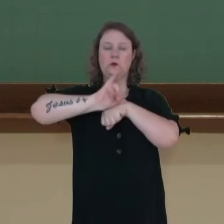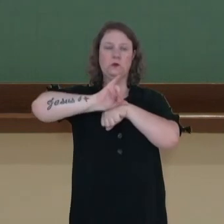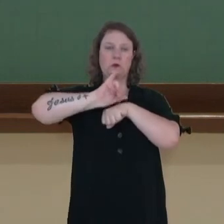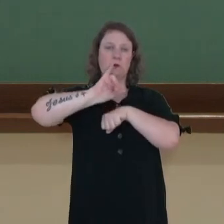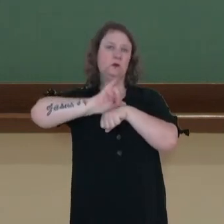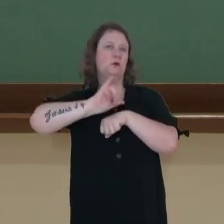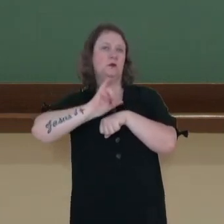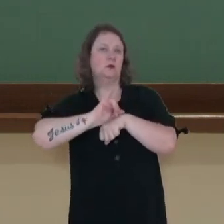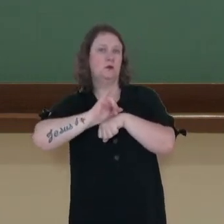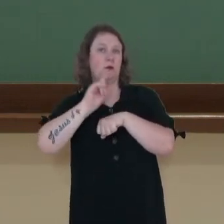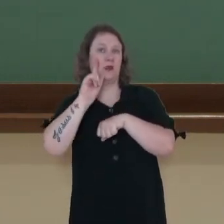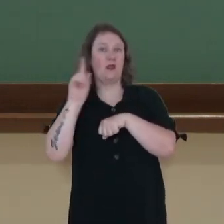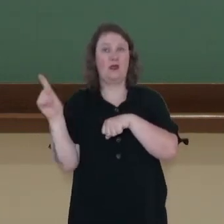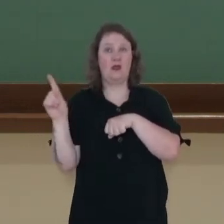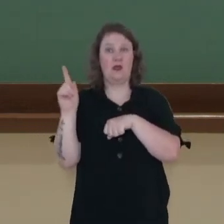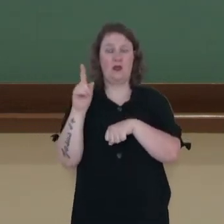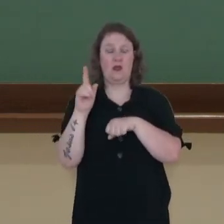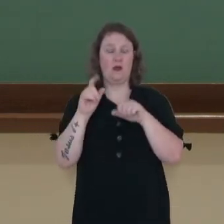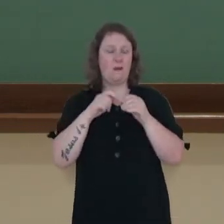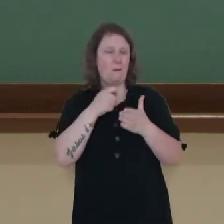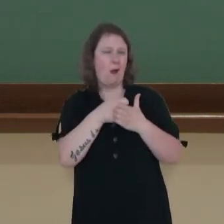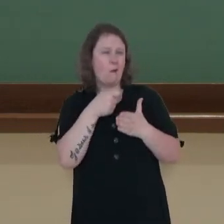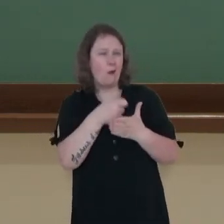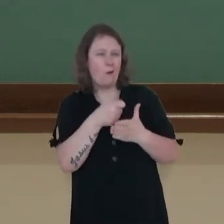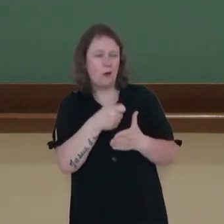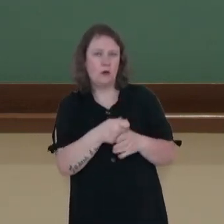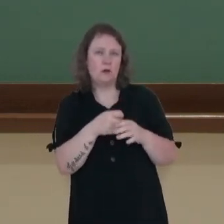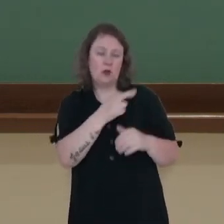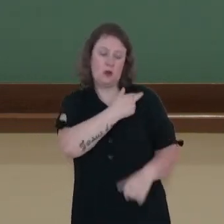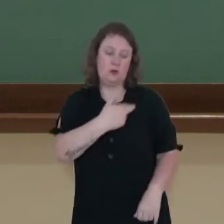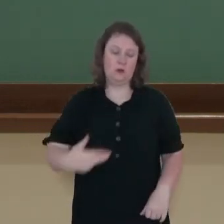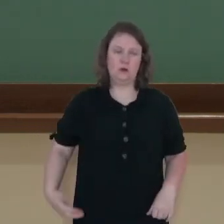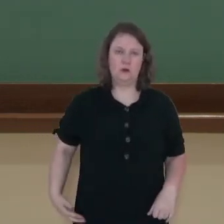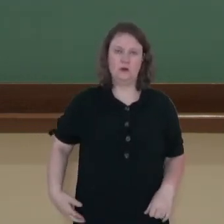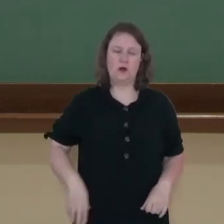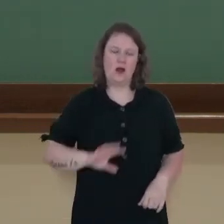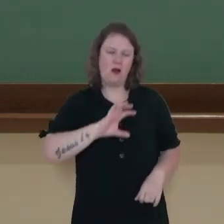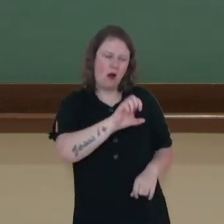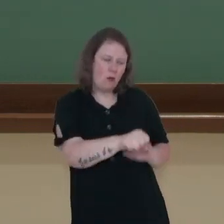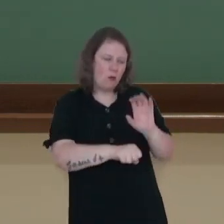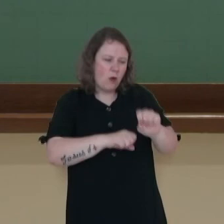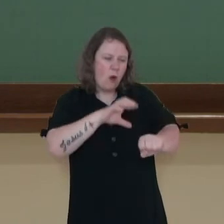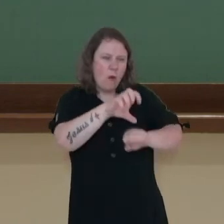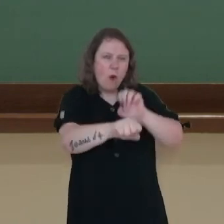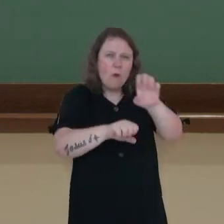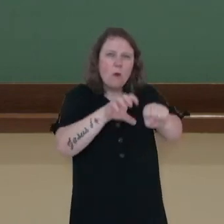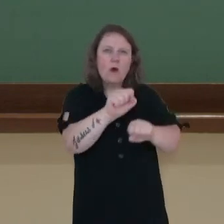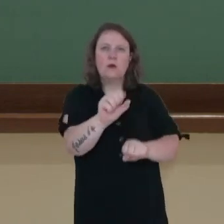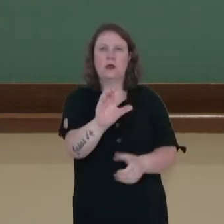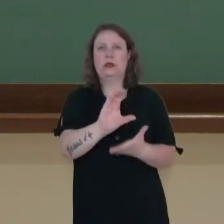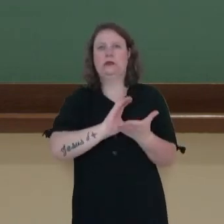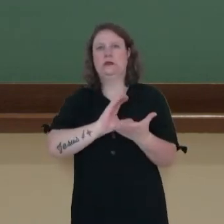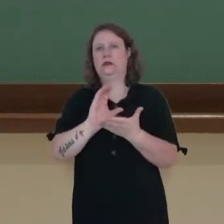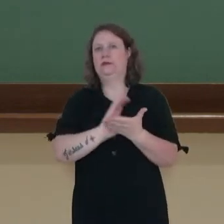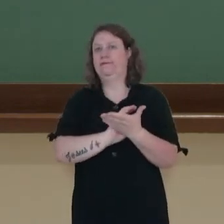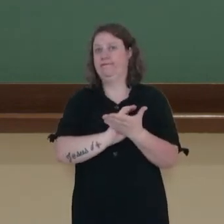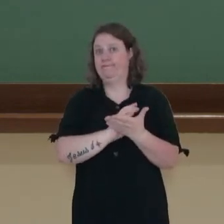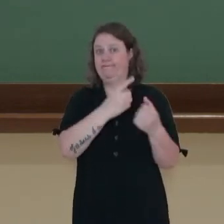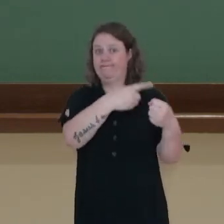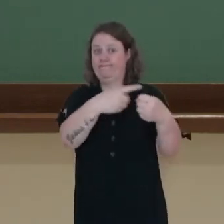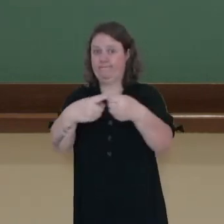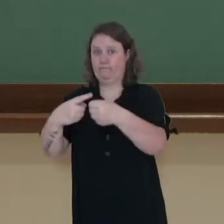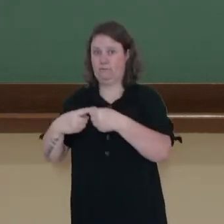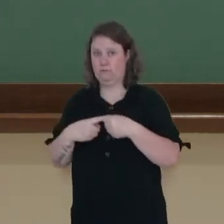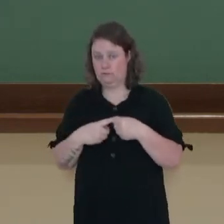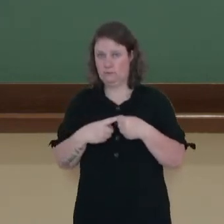segundo o Manifesto Republicano, explora a riqueza das províncias, né? E aqui o que significa dizer que